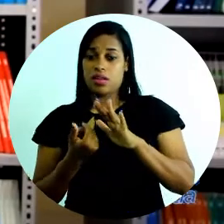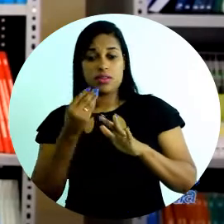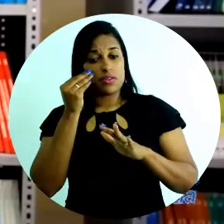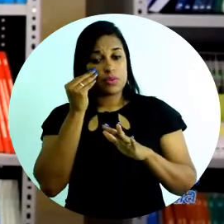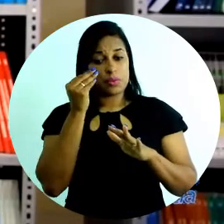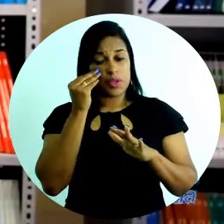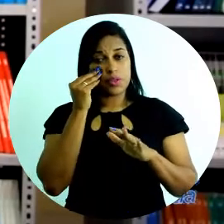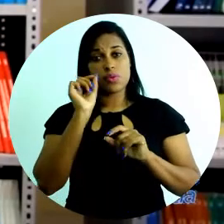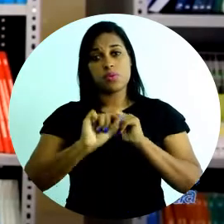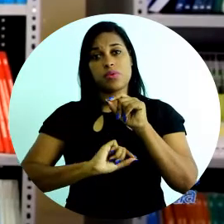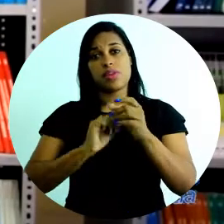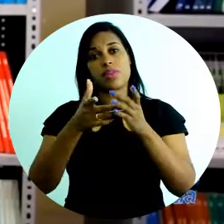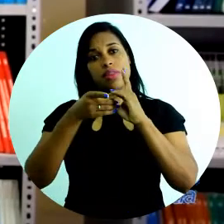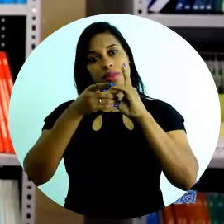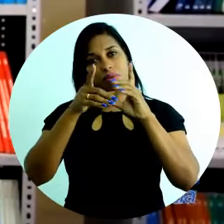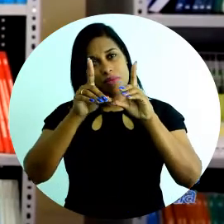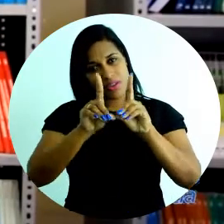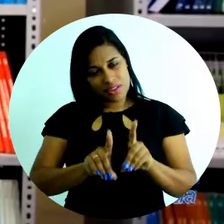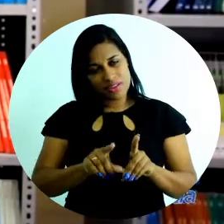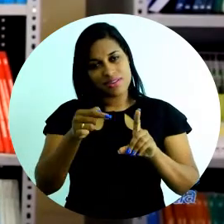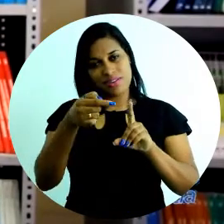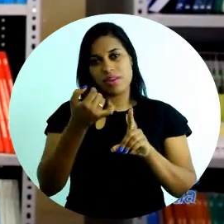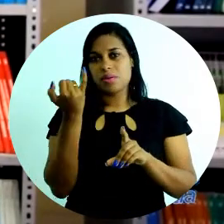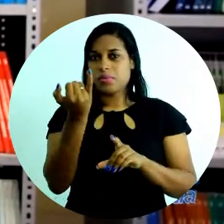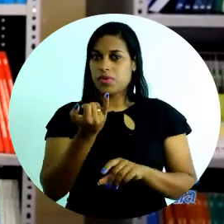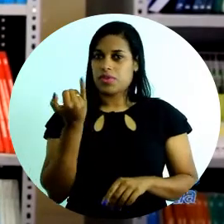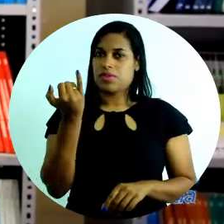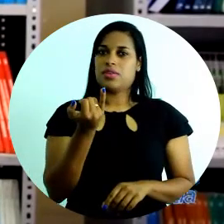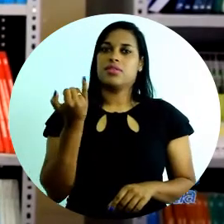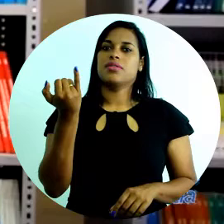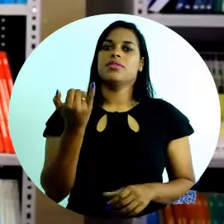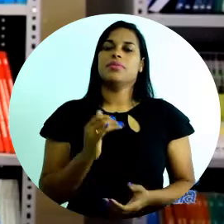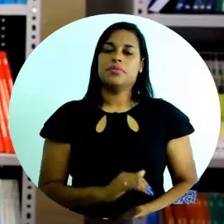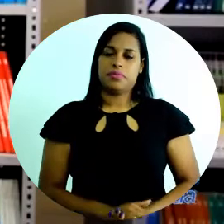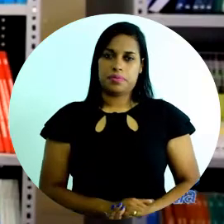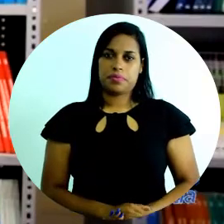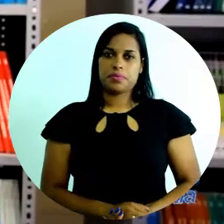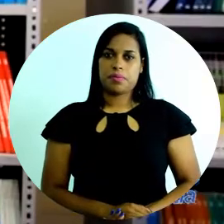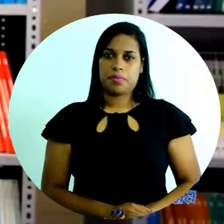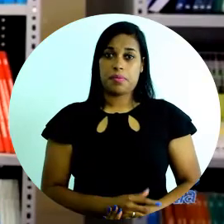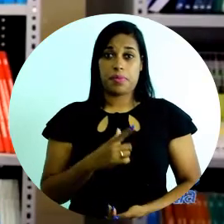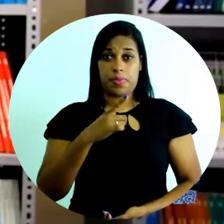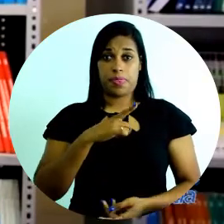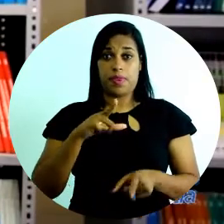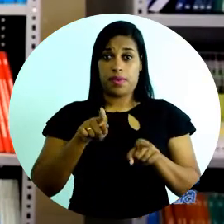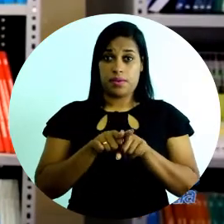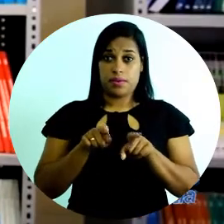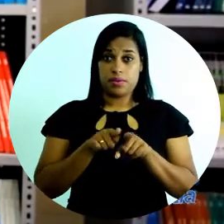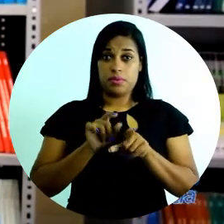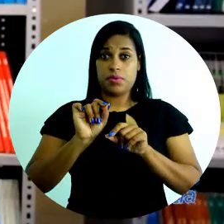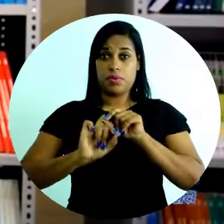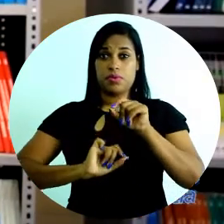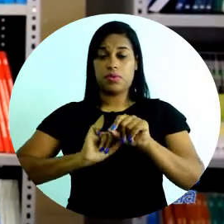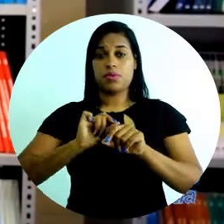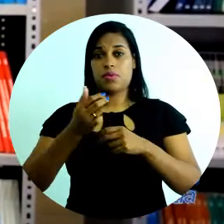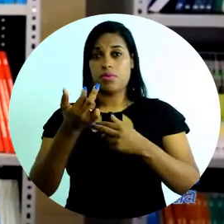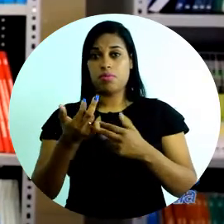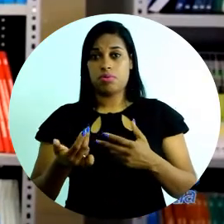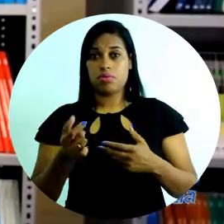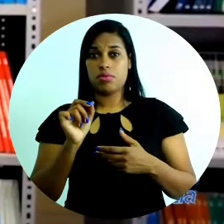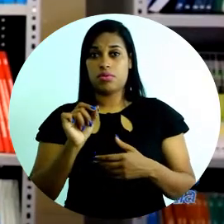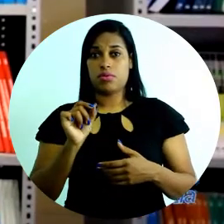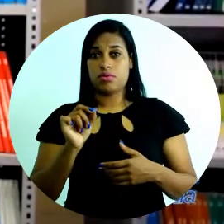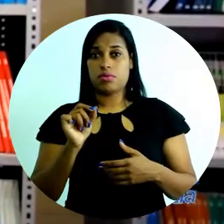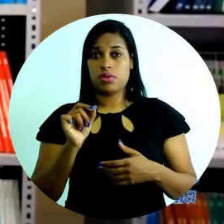tirando esse aspecto da democracia, né? Existe também uma coisa que